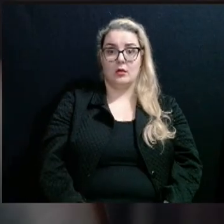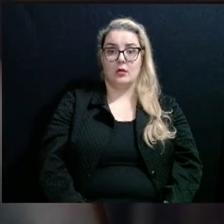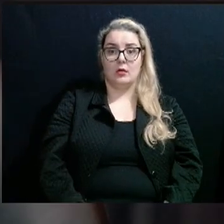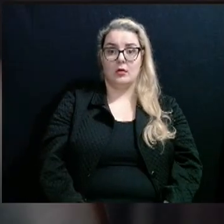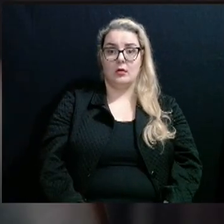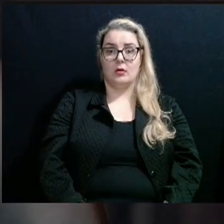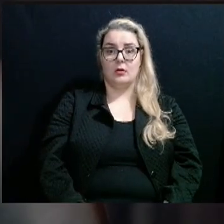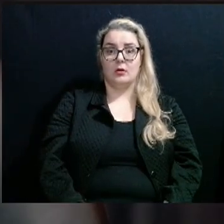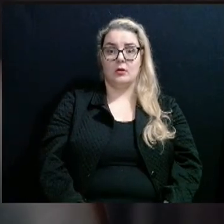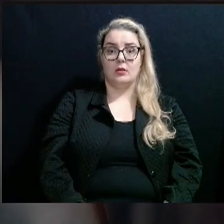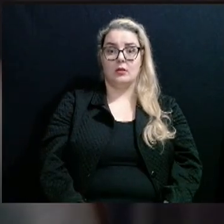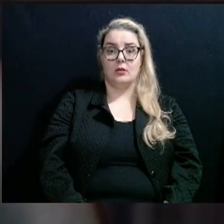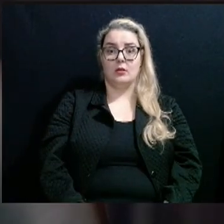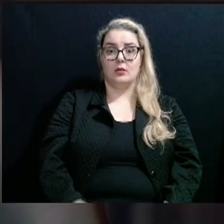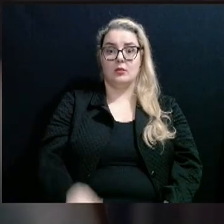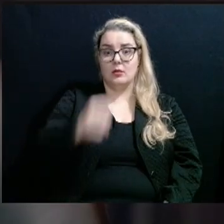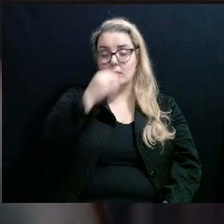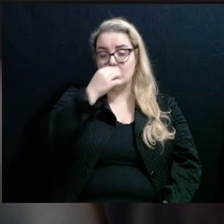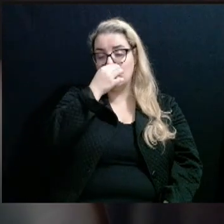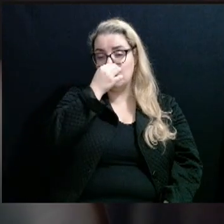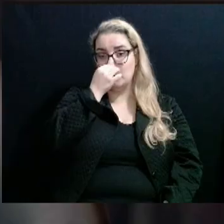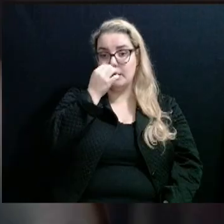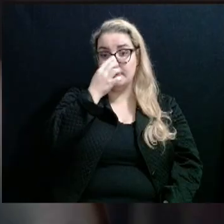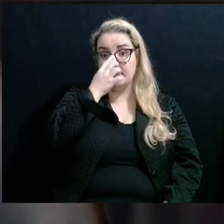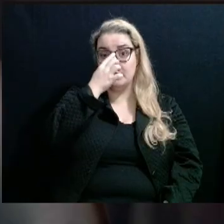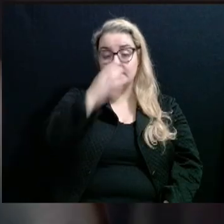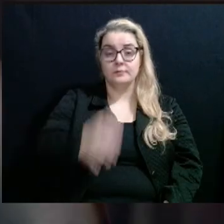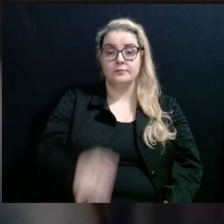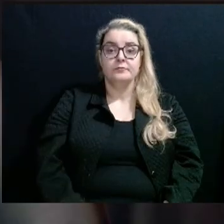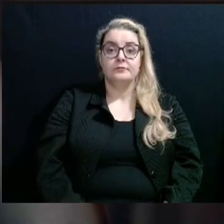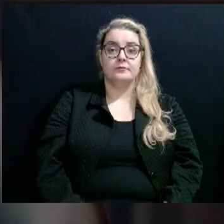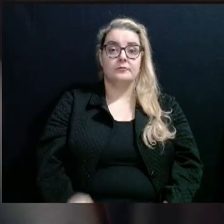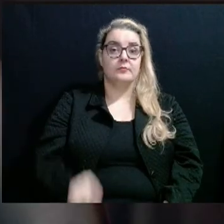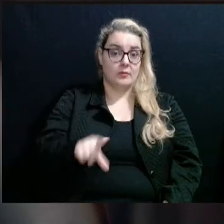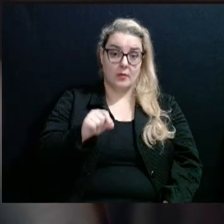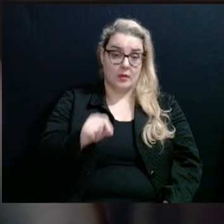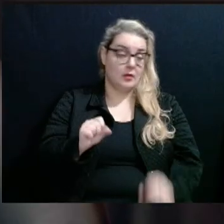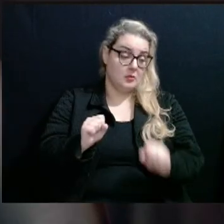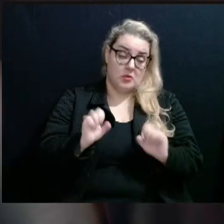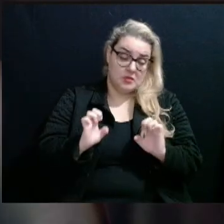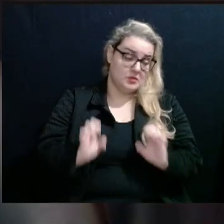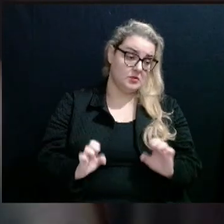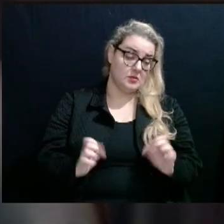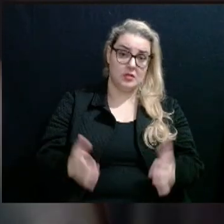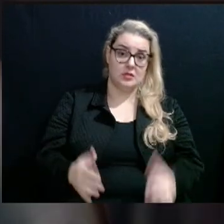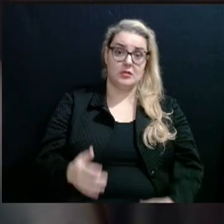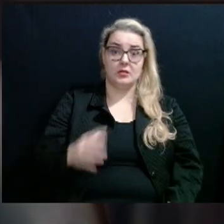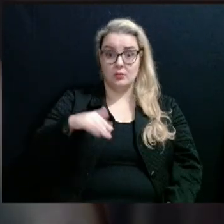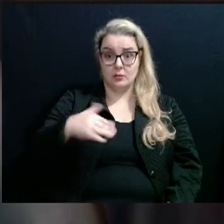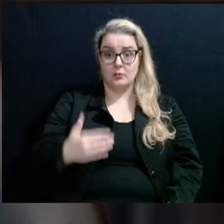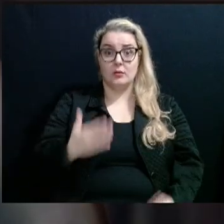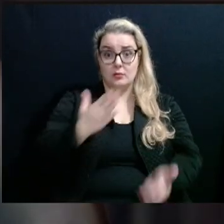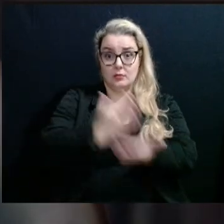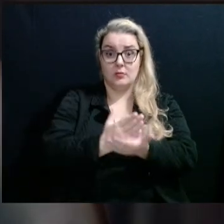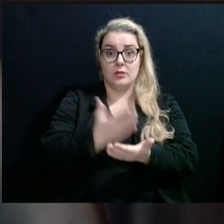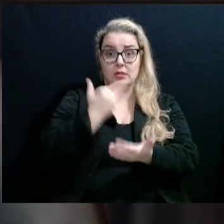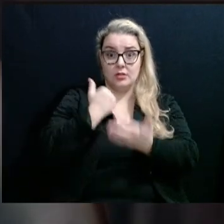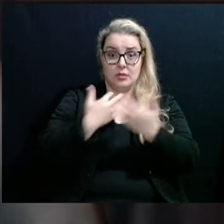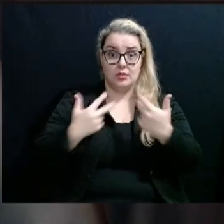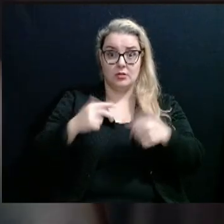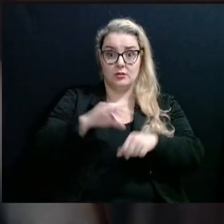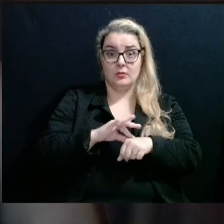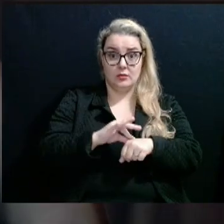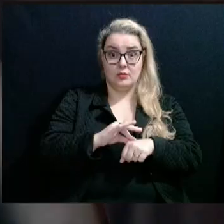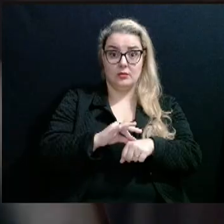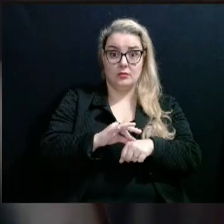uma escolha, como eu falei, que pode ter sido ética. Eu, quando parei de comer carne, eu parei por questões éticas.